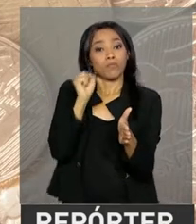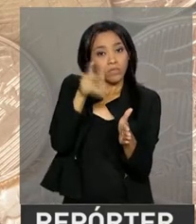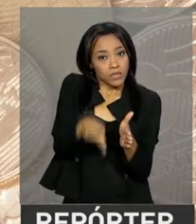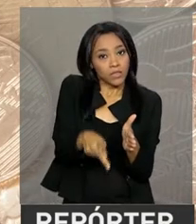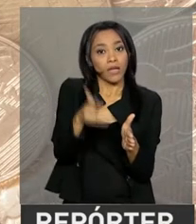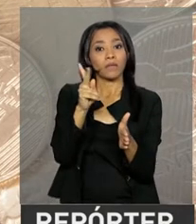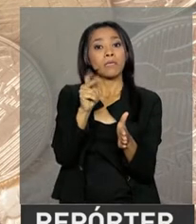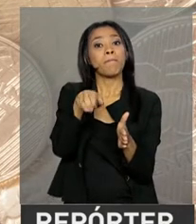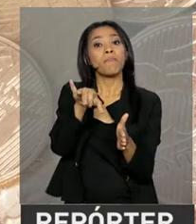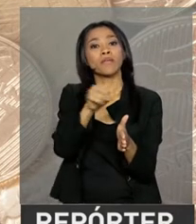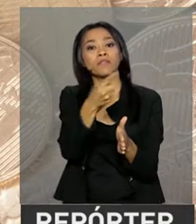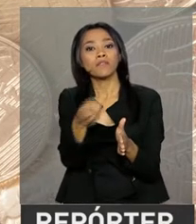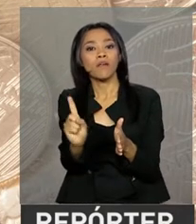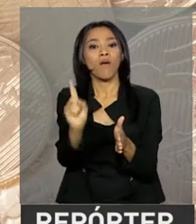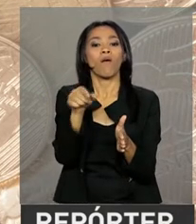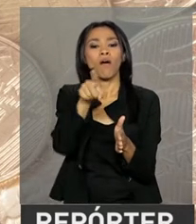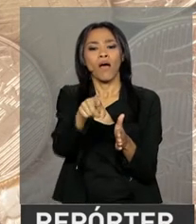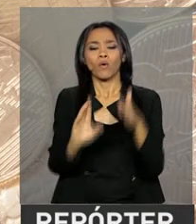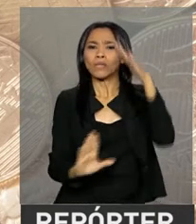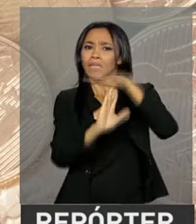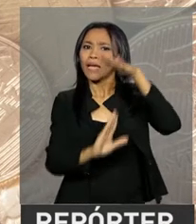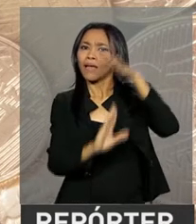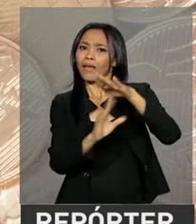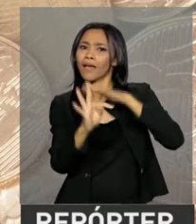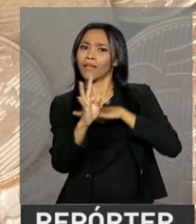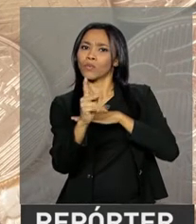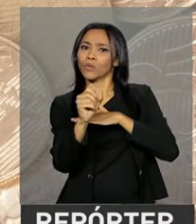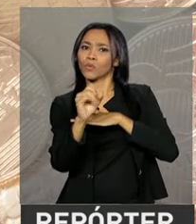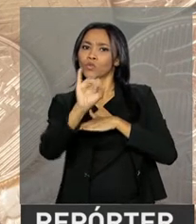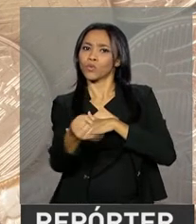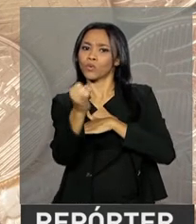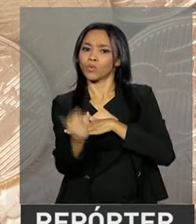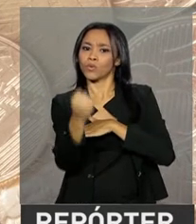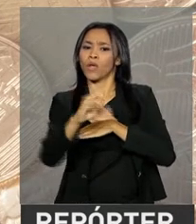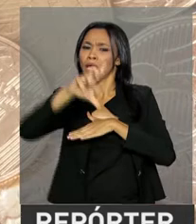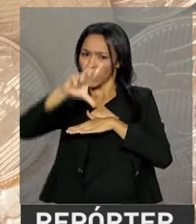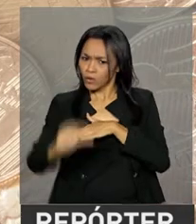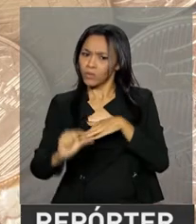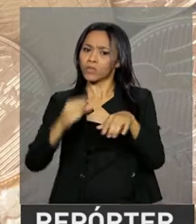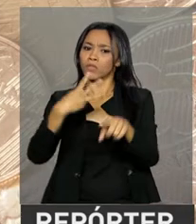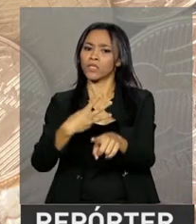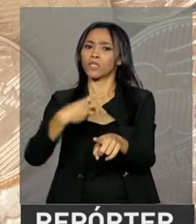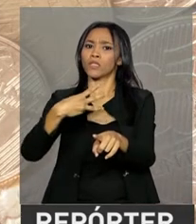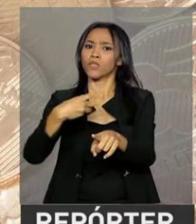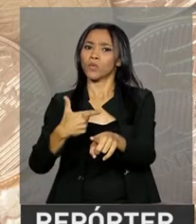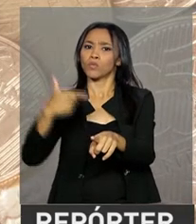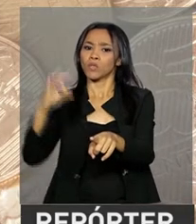pensionistas, o teto da taxa de juros teve redução de 32% para